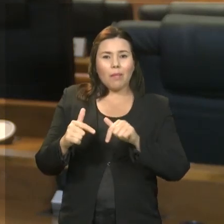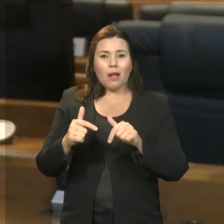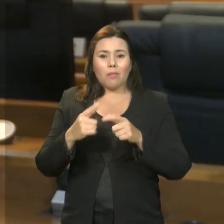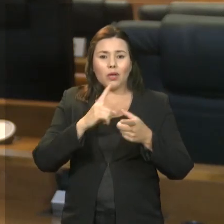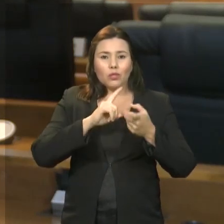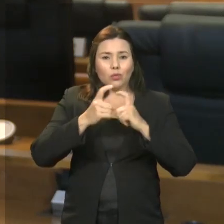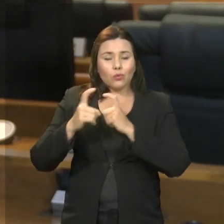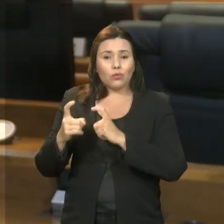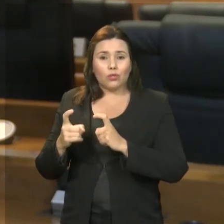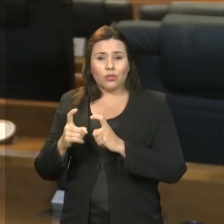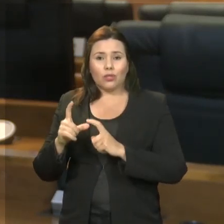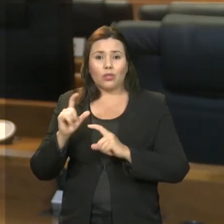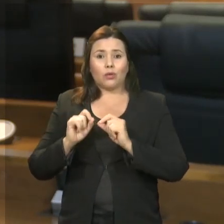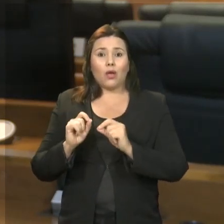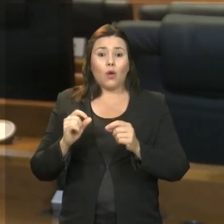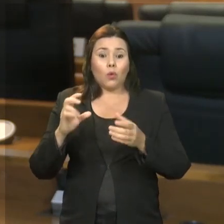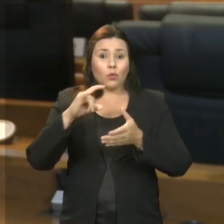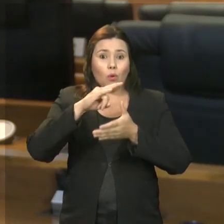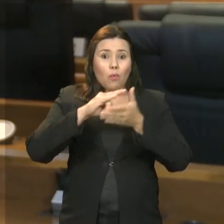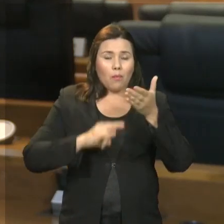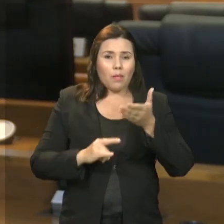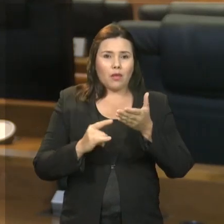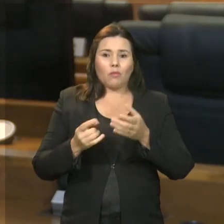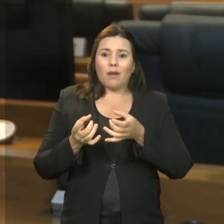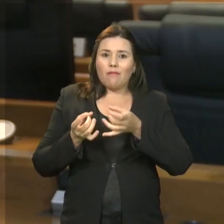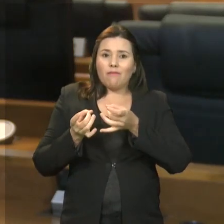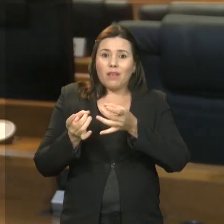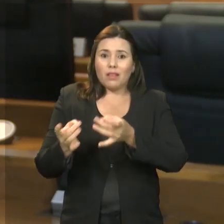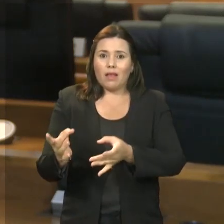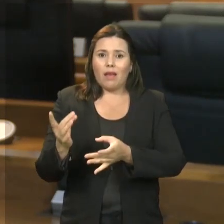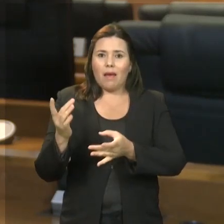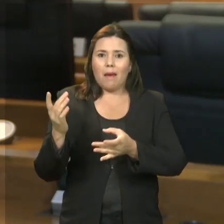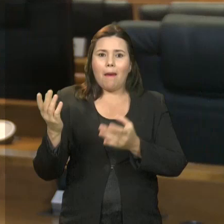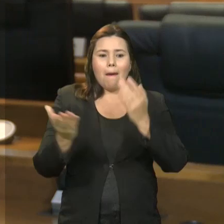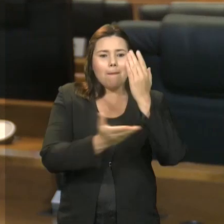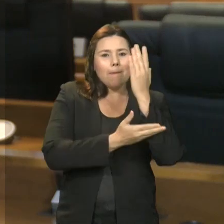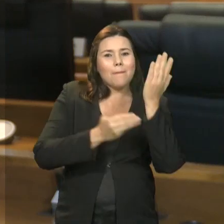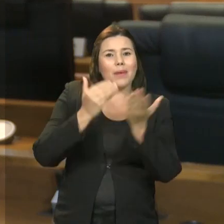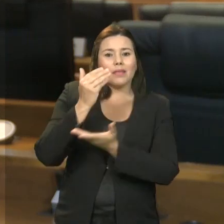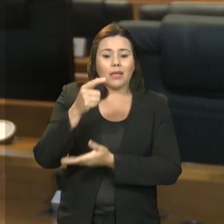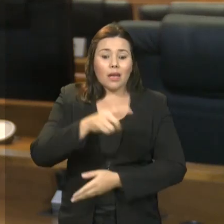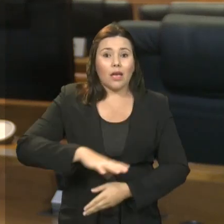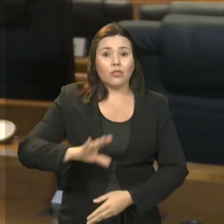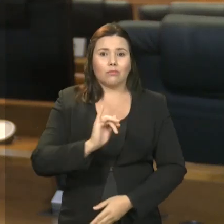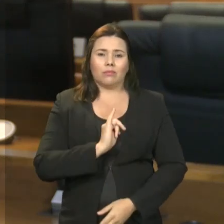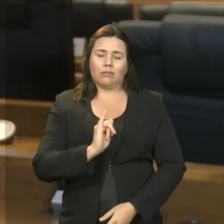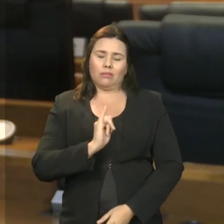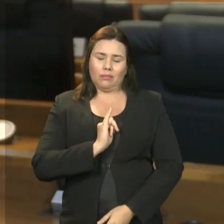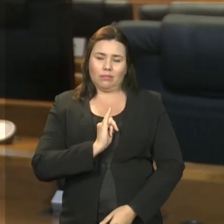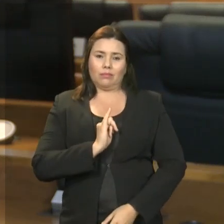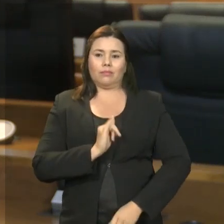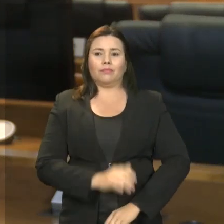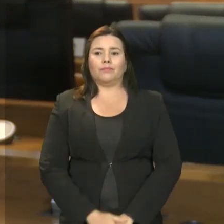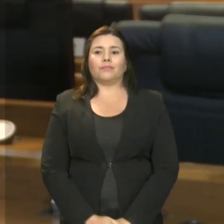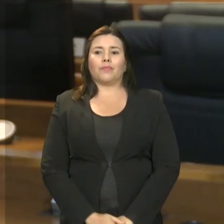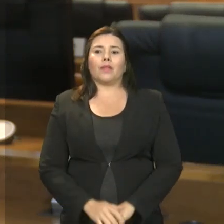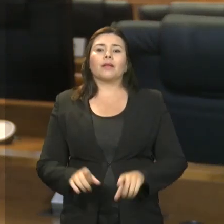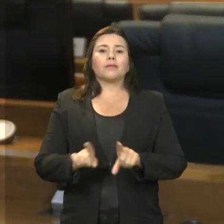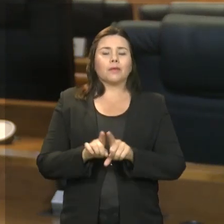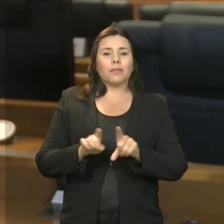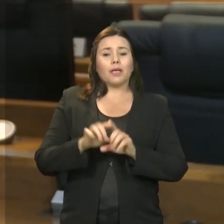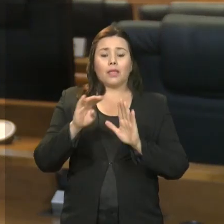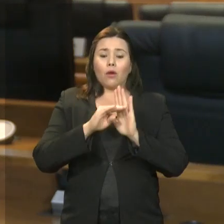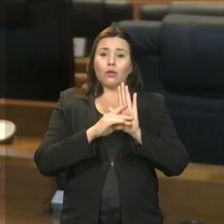da licença ambiental para a comercialização de madeiras, especialmente na cidade de Imperatriz, na região tocantina. Durante a ordem do dia, os deputados,